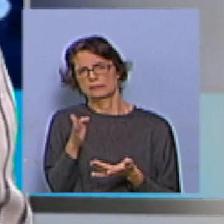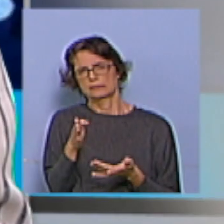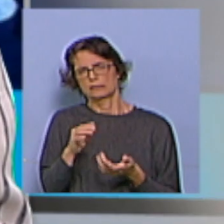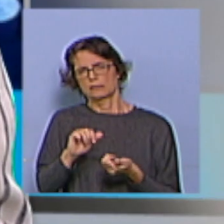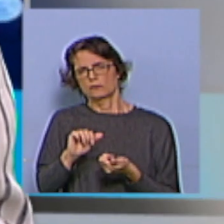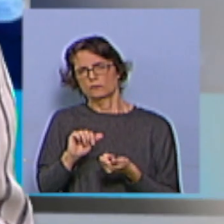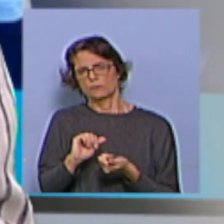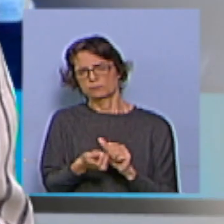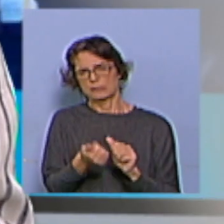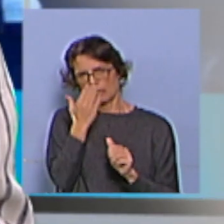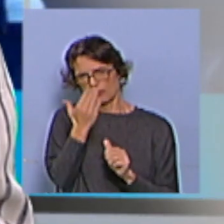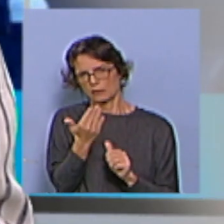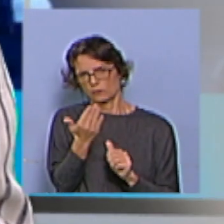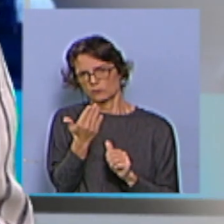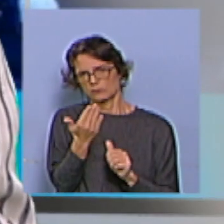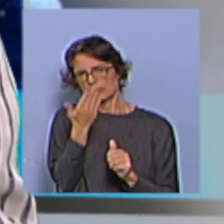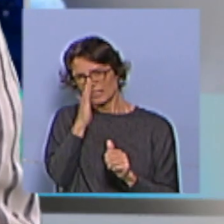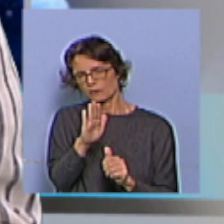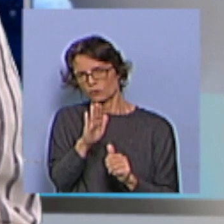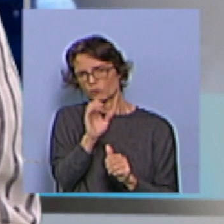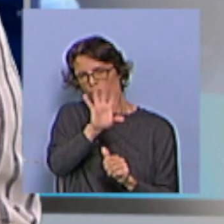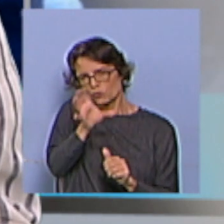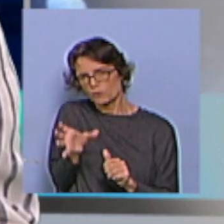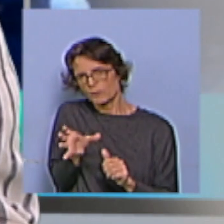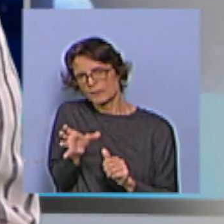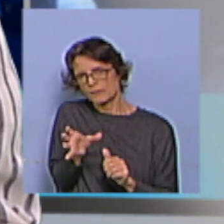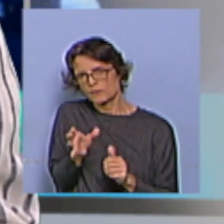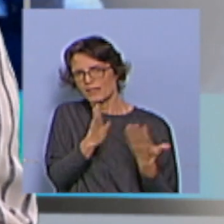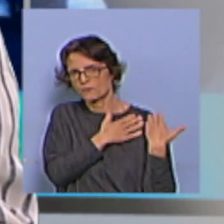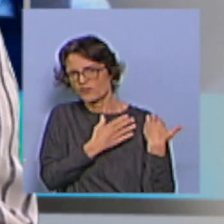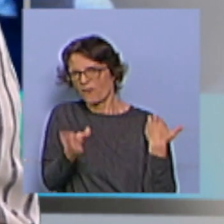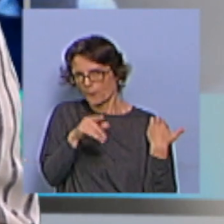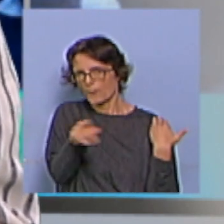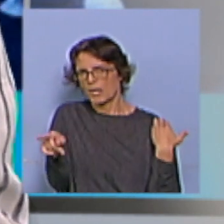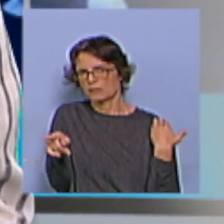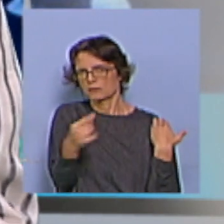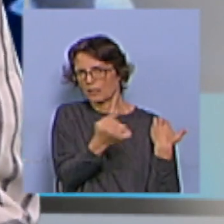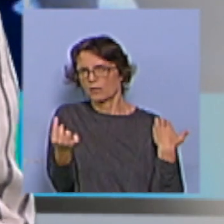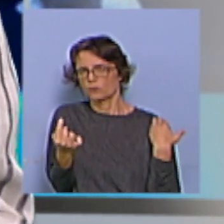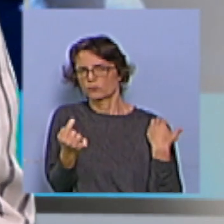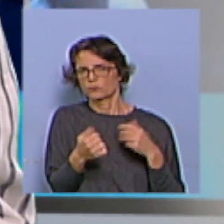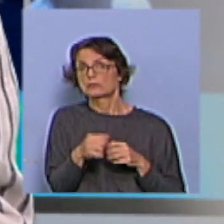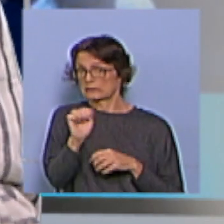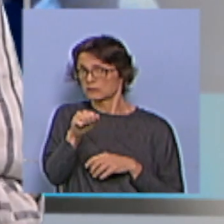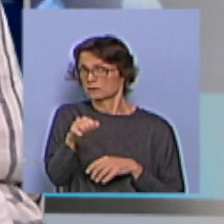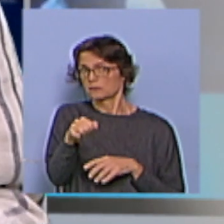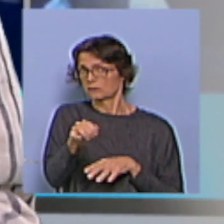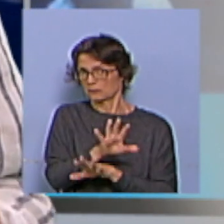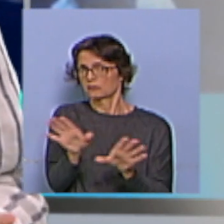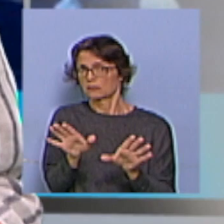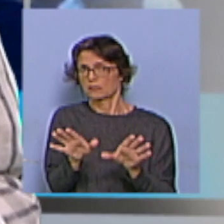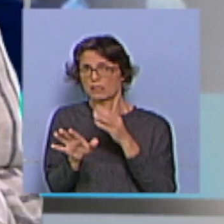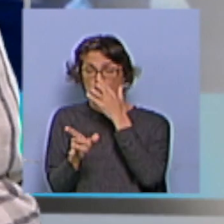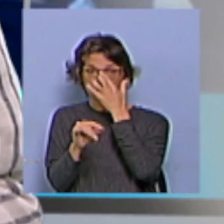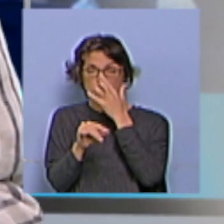de atitude por parte dos países, das economias dos países, responsabiliza-os a que esse dinheiro seja bem utilizado. E faz uma outra coisa que não sei se nós estamos